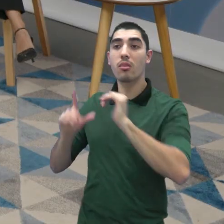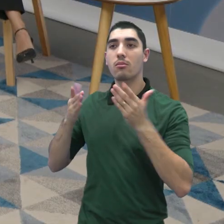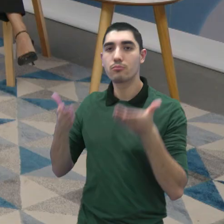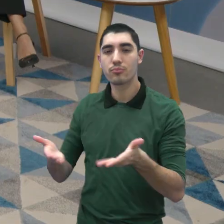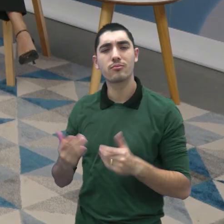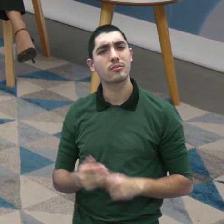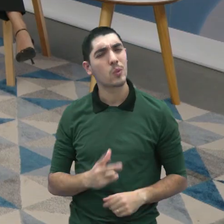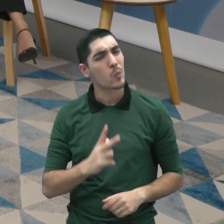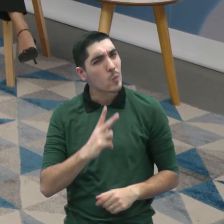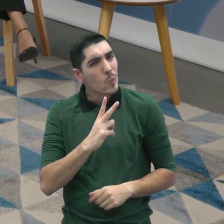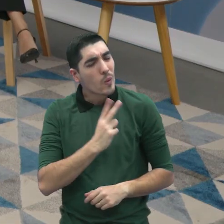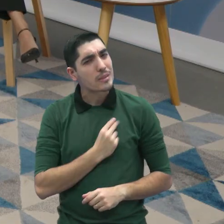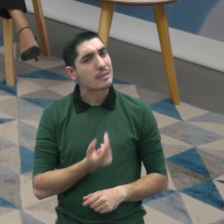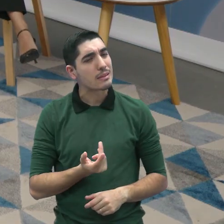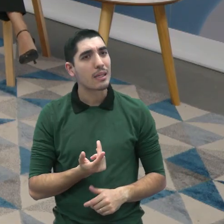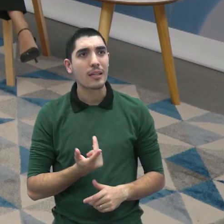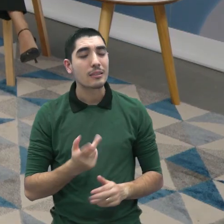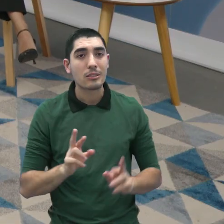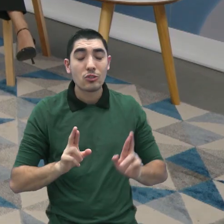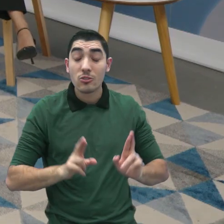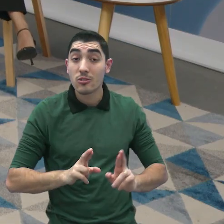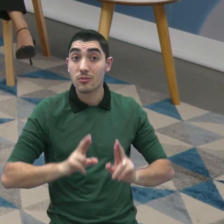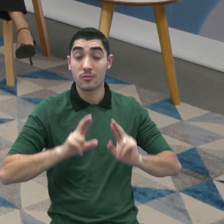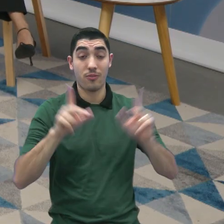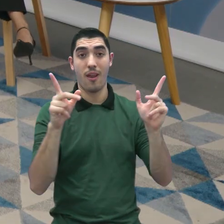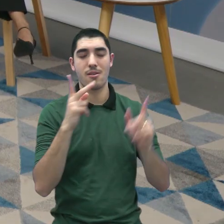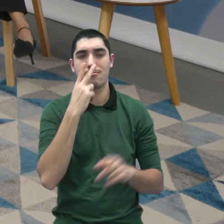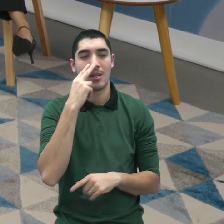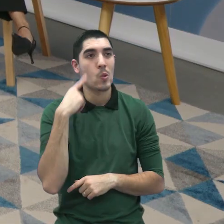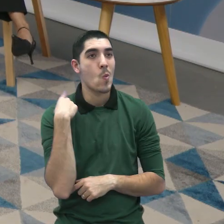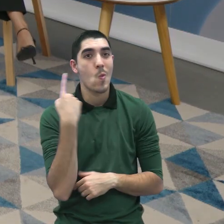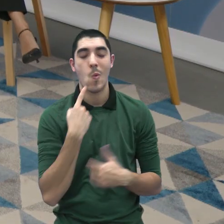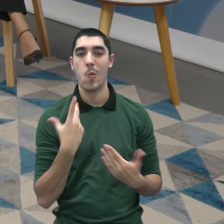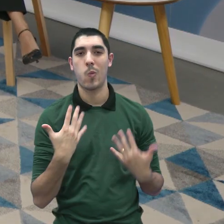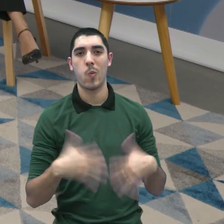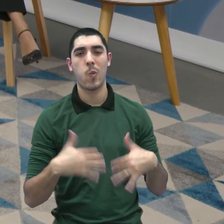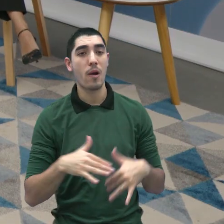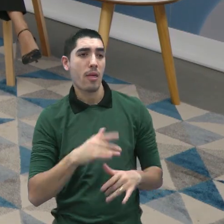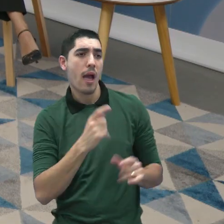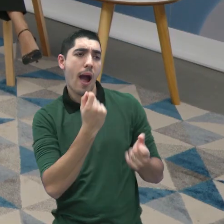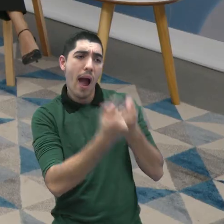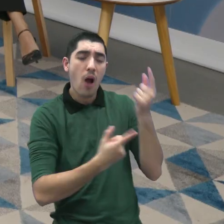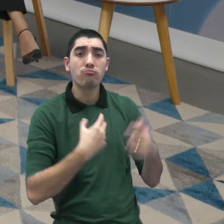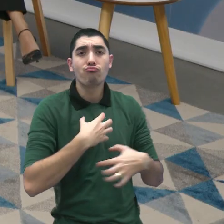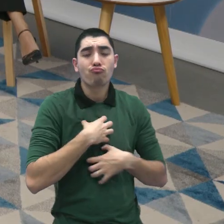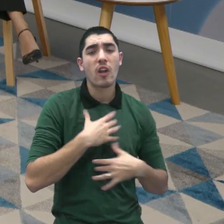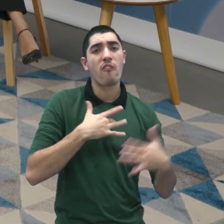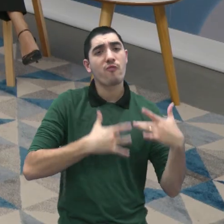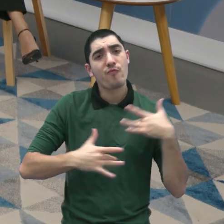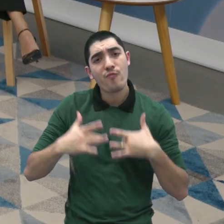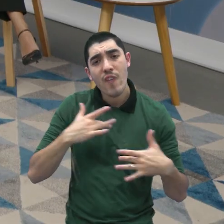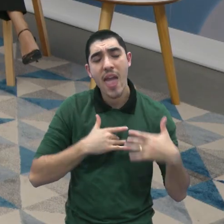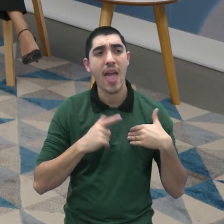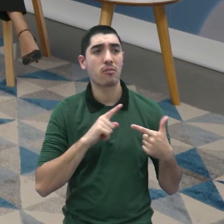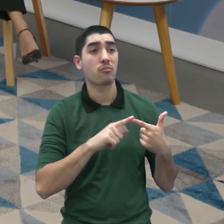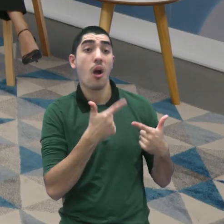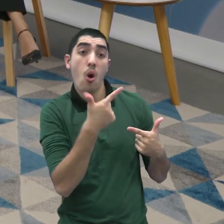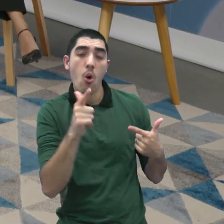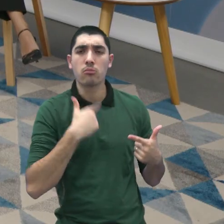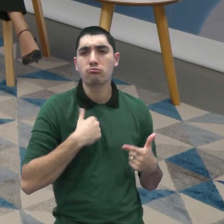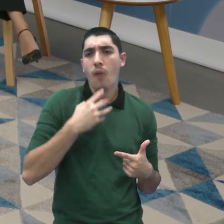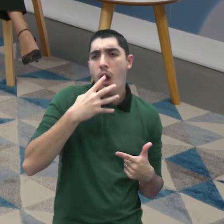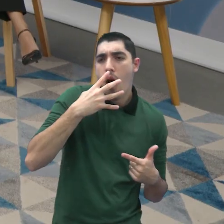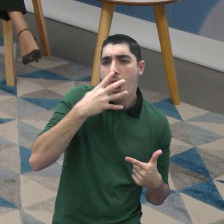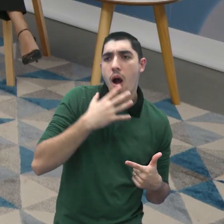E é muito doido, né? Porque, assim, tem um lance de algumas pessoas, a questão afetiva, de admiração